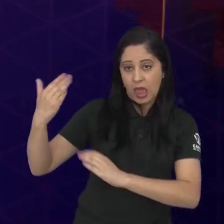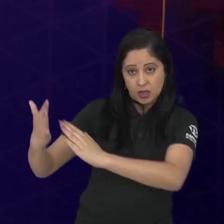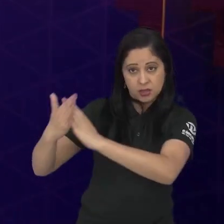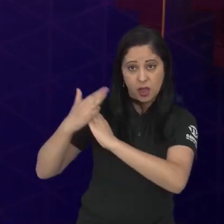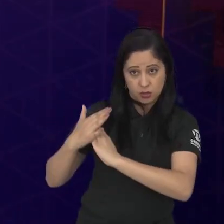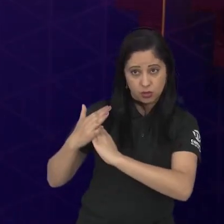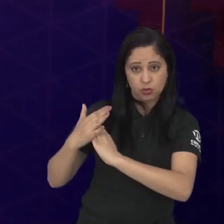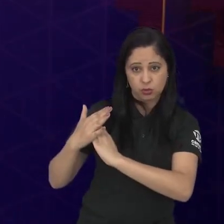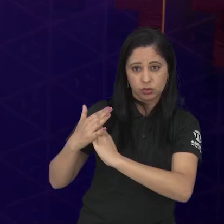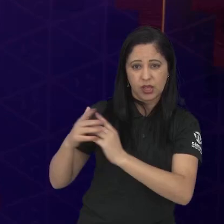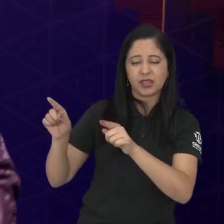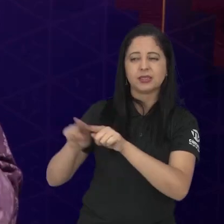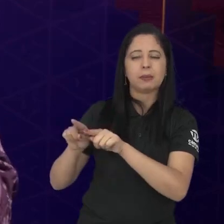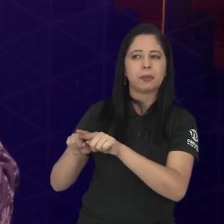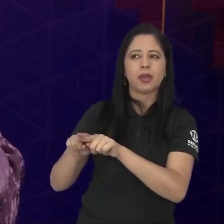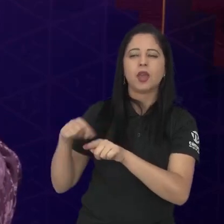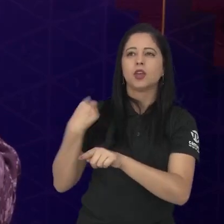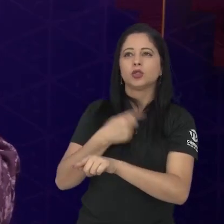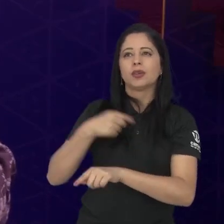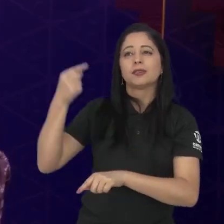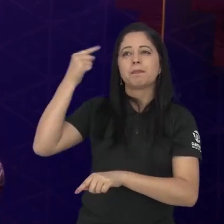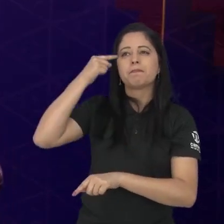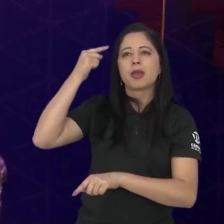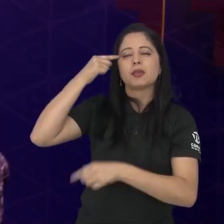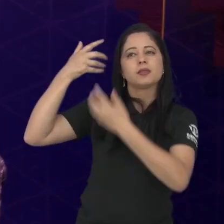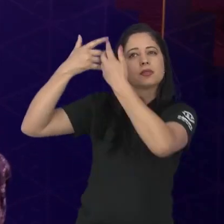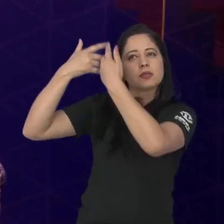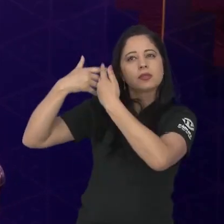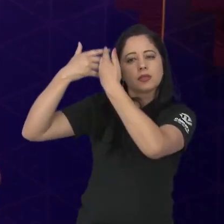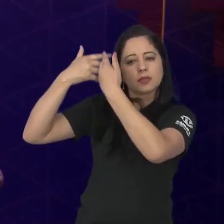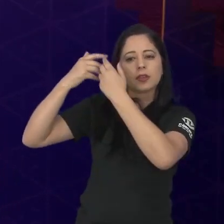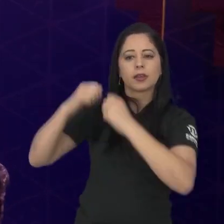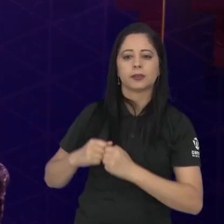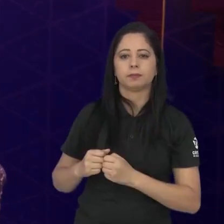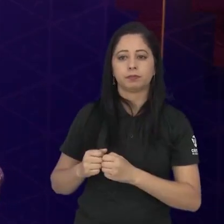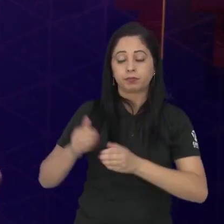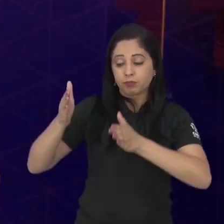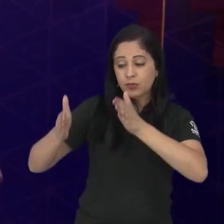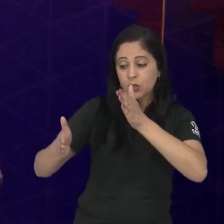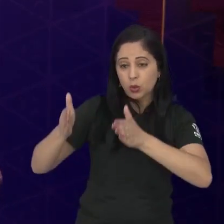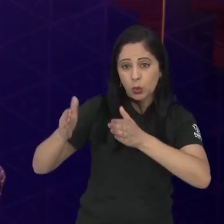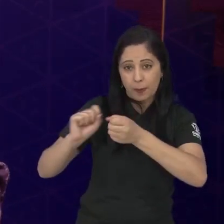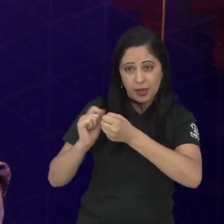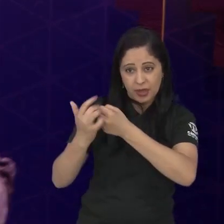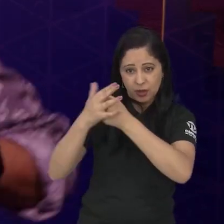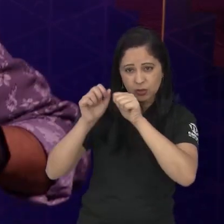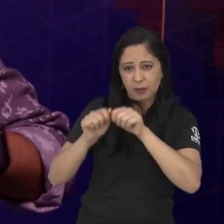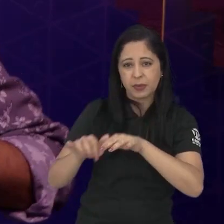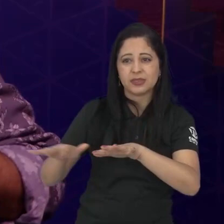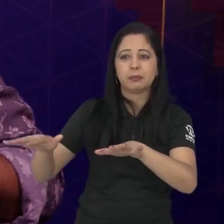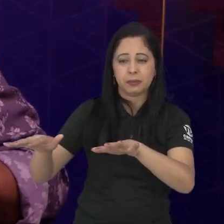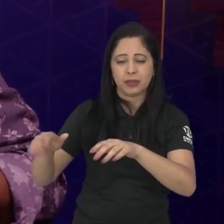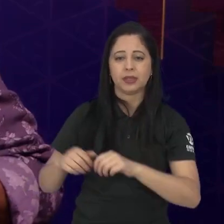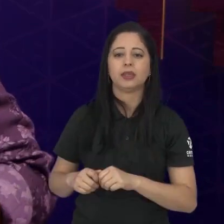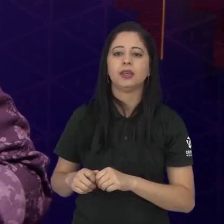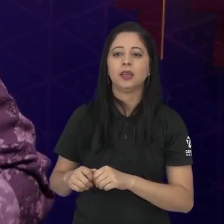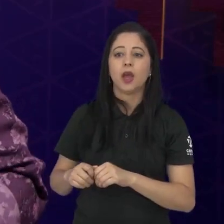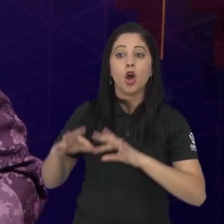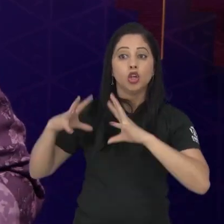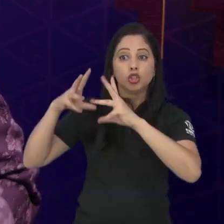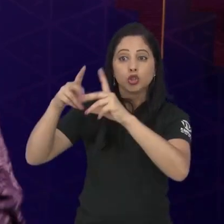e também passa essa mensagem. Eu acho que todo mundo ficou chocado durante a pandemia, que todo mundo teve que